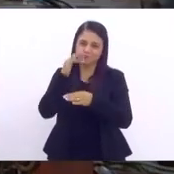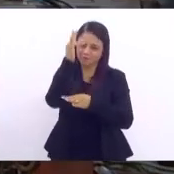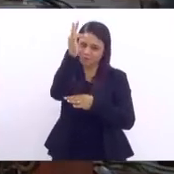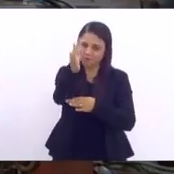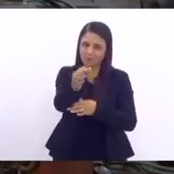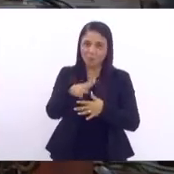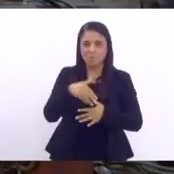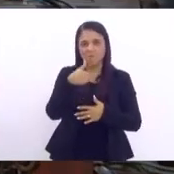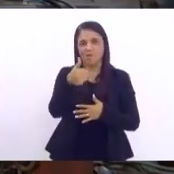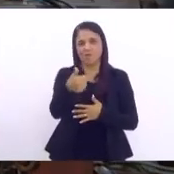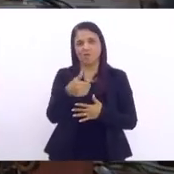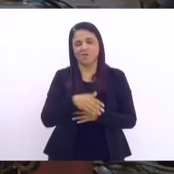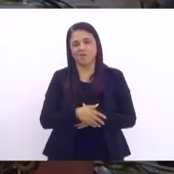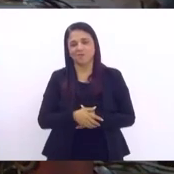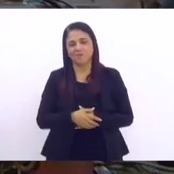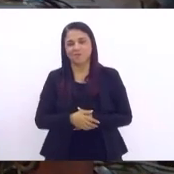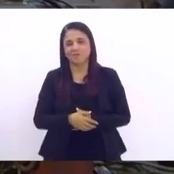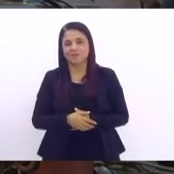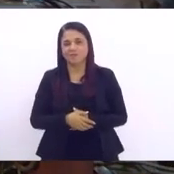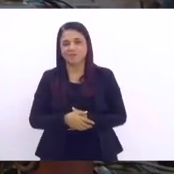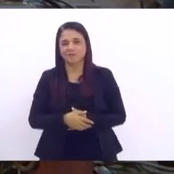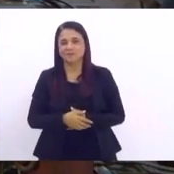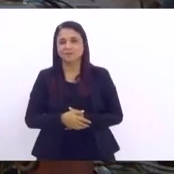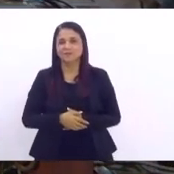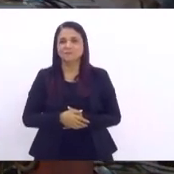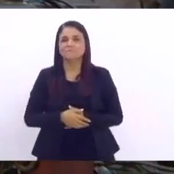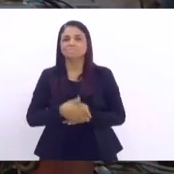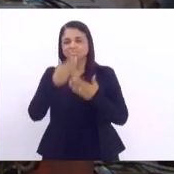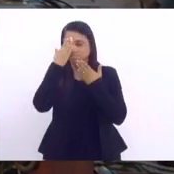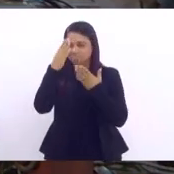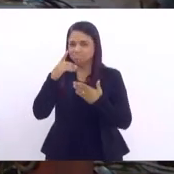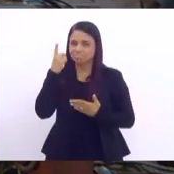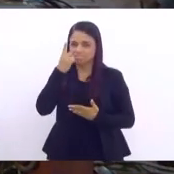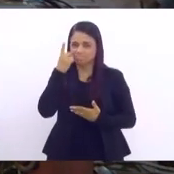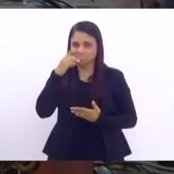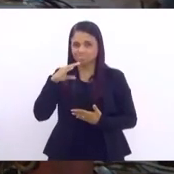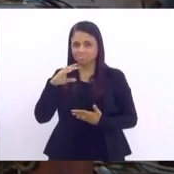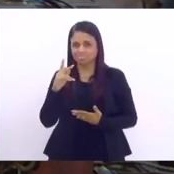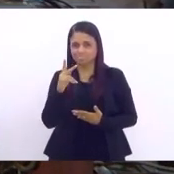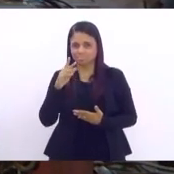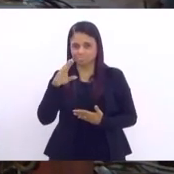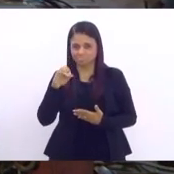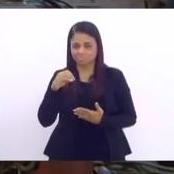Muito obrigado, deputado Chico, em especial pela lembrança